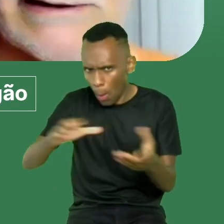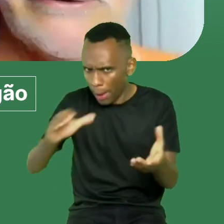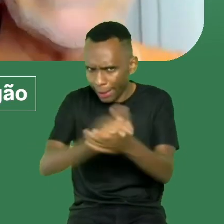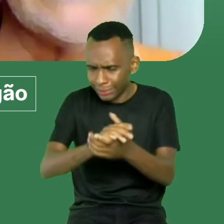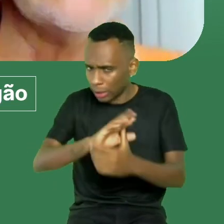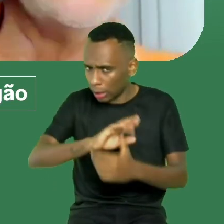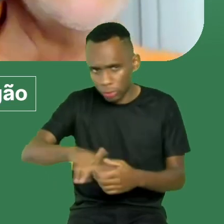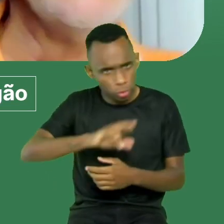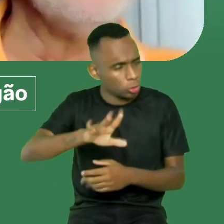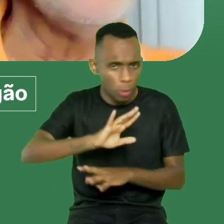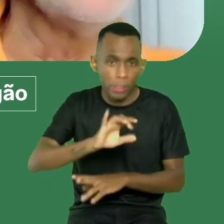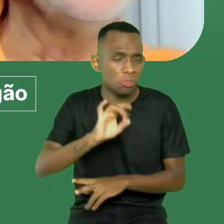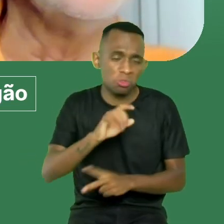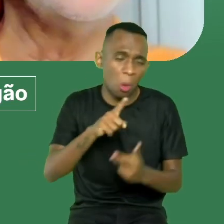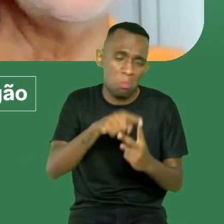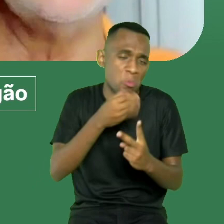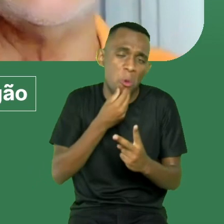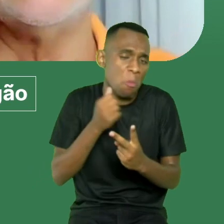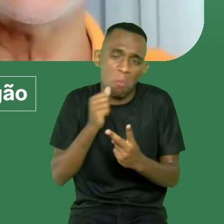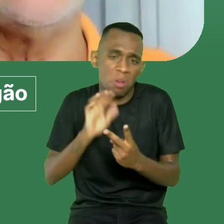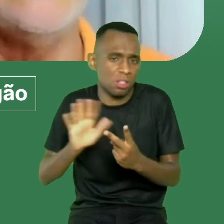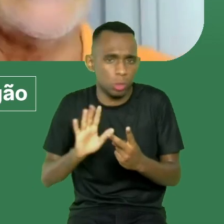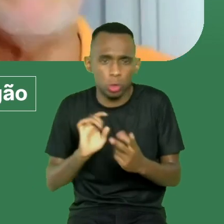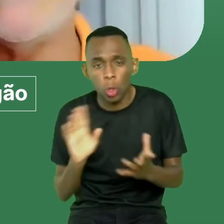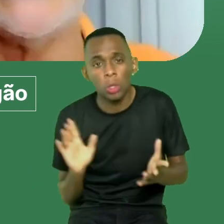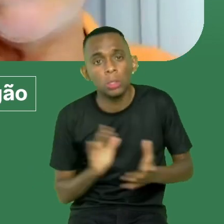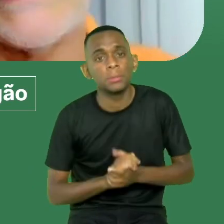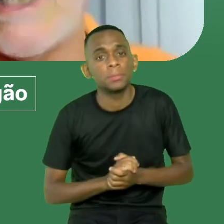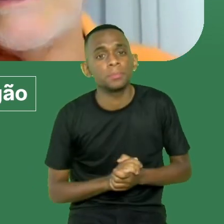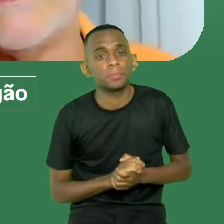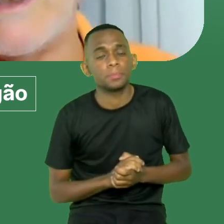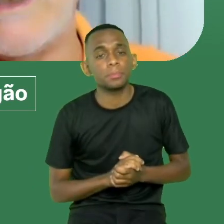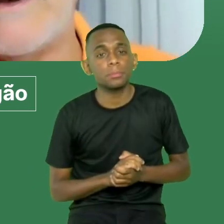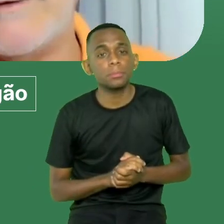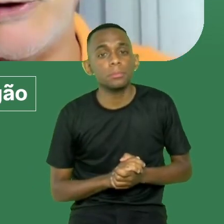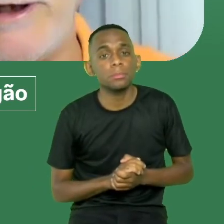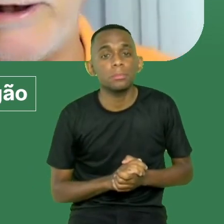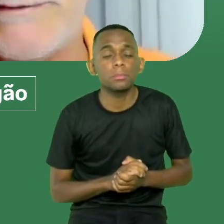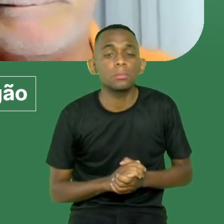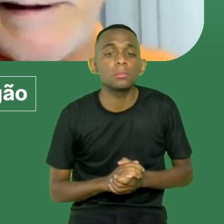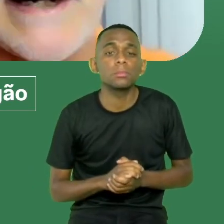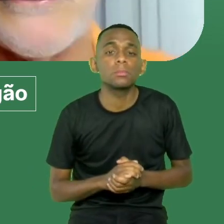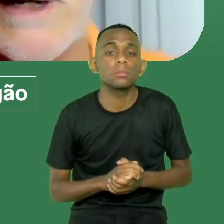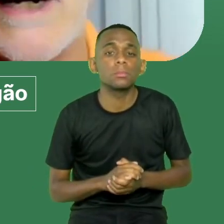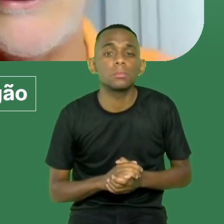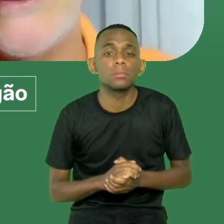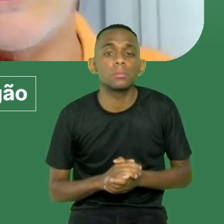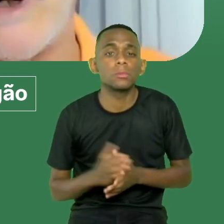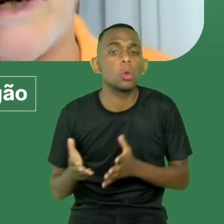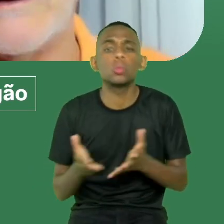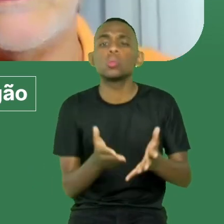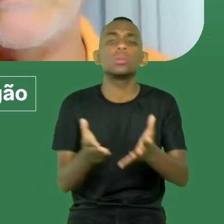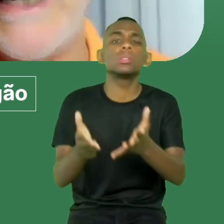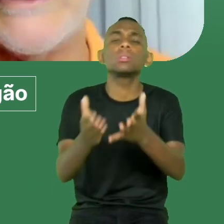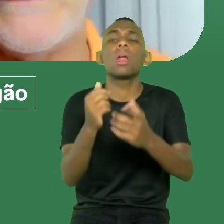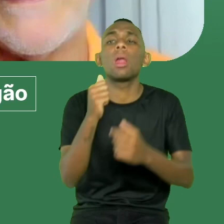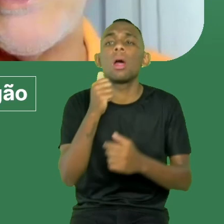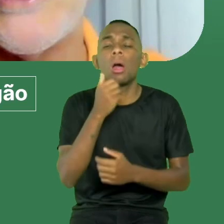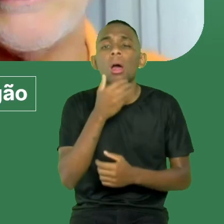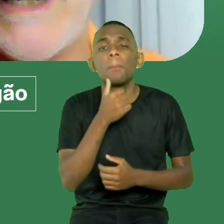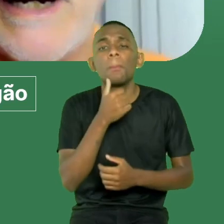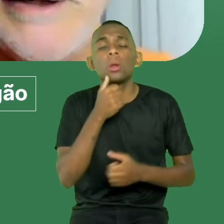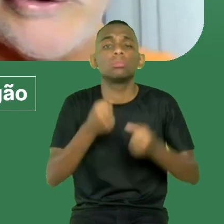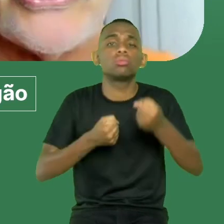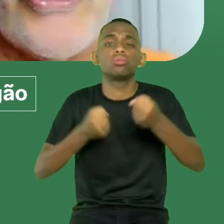têm uma relação assim, não. Que na beira de estrada lá a mulher para um carro e o cara desce